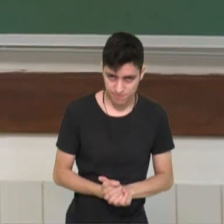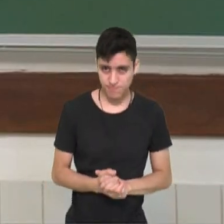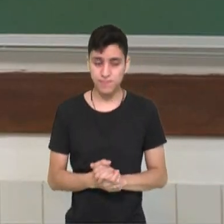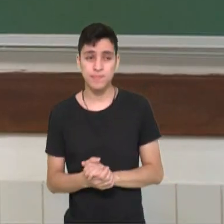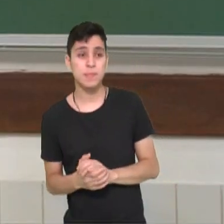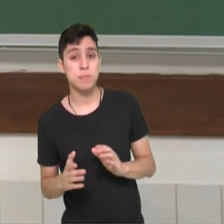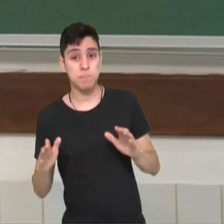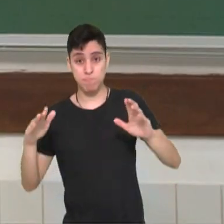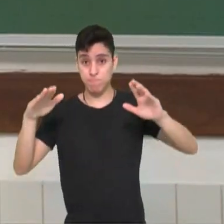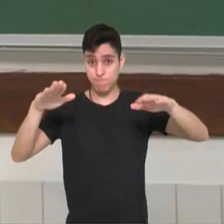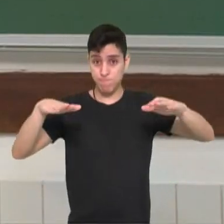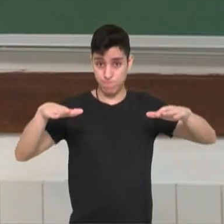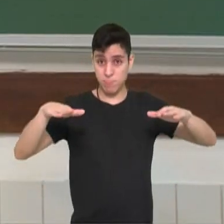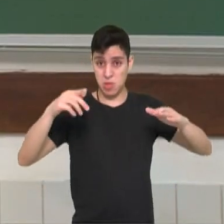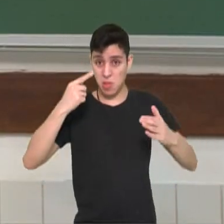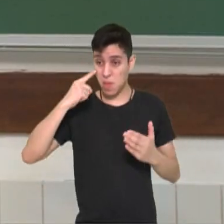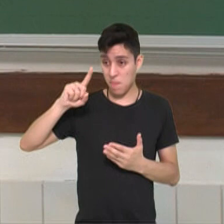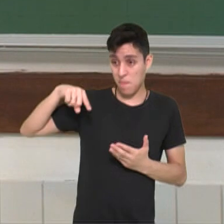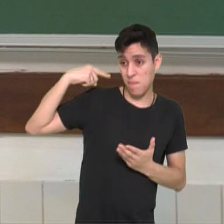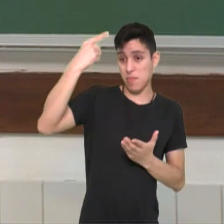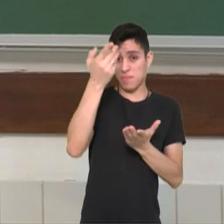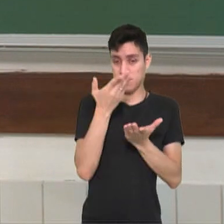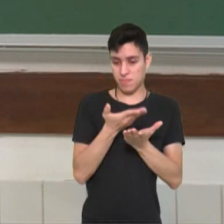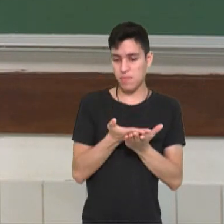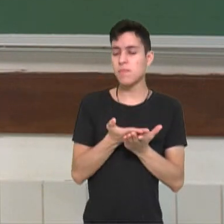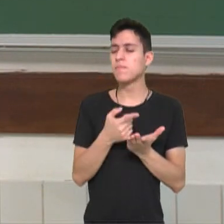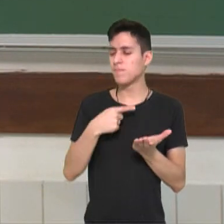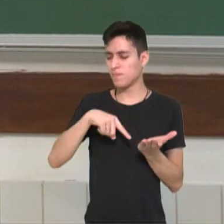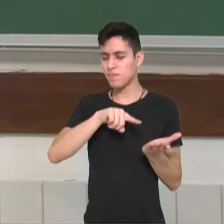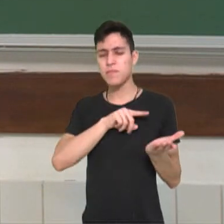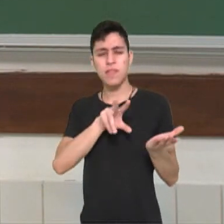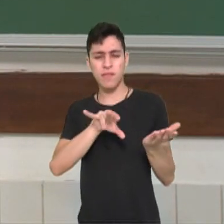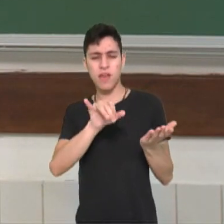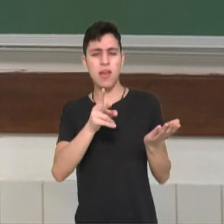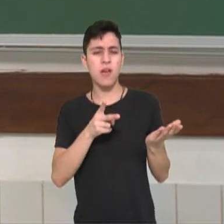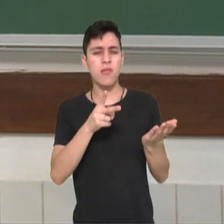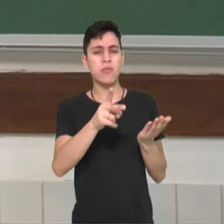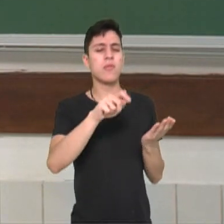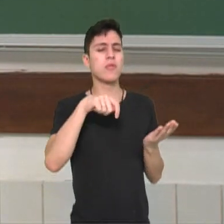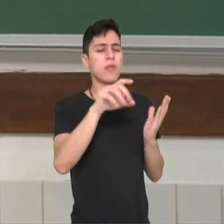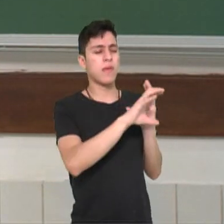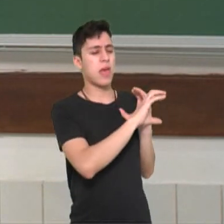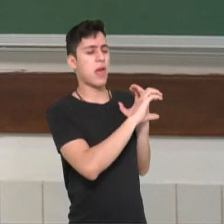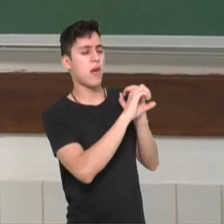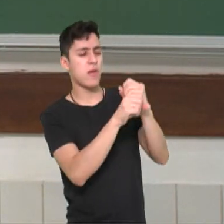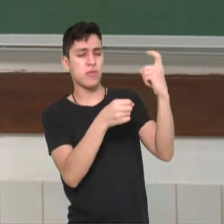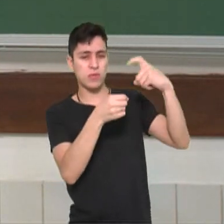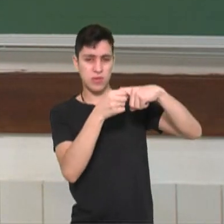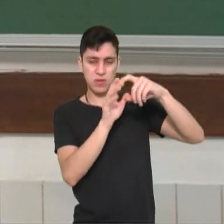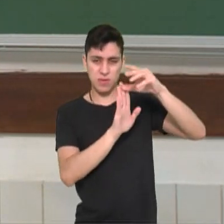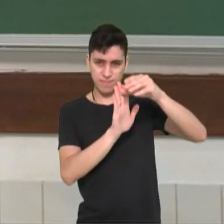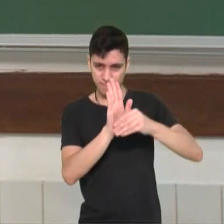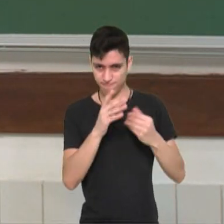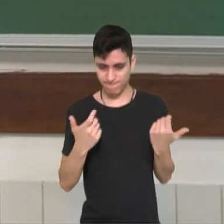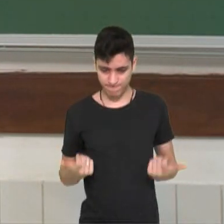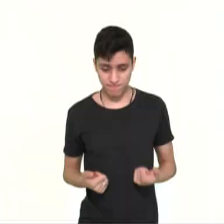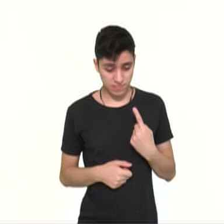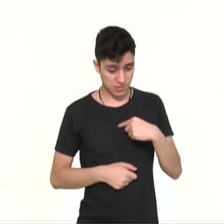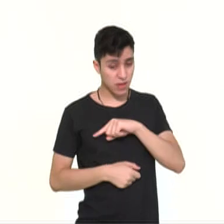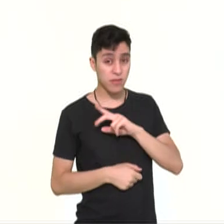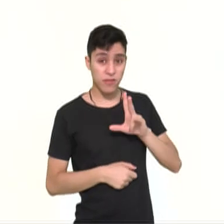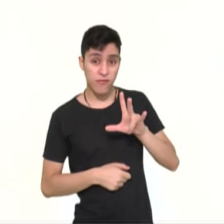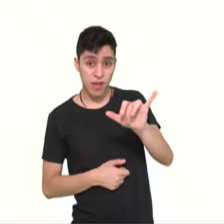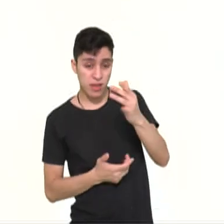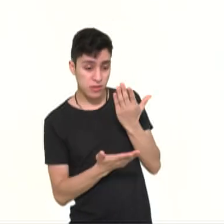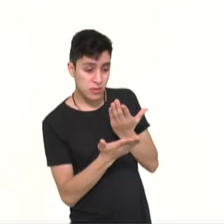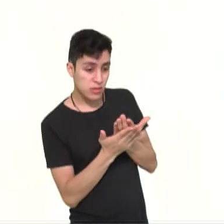nossa próxima aula, a gente vai continuar estudando sobre a retomada de conteúdos. A gente vai ver, né,